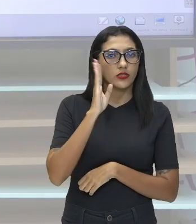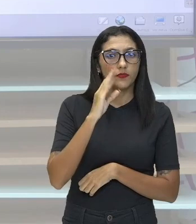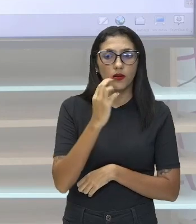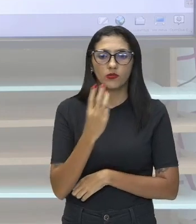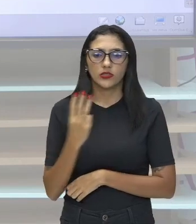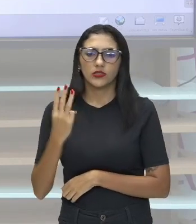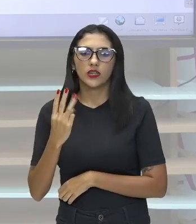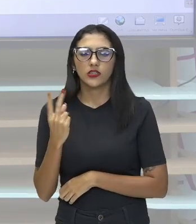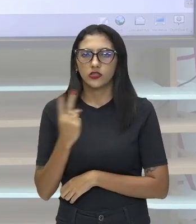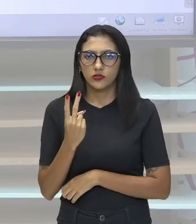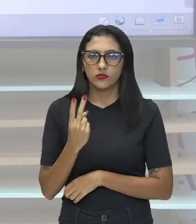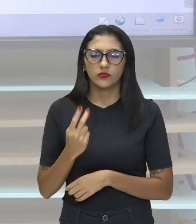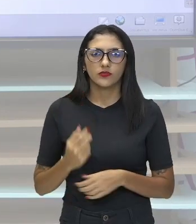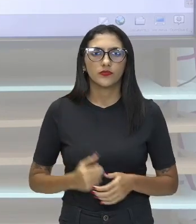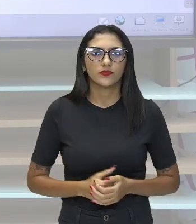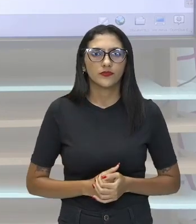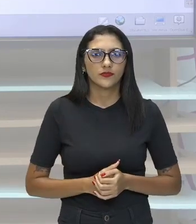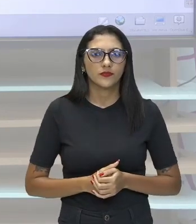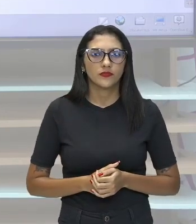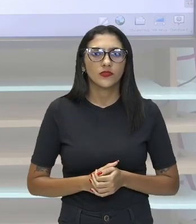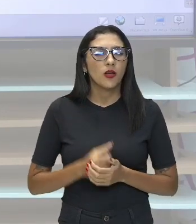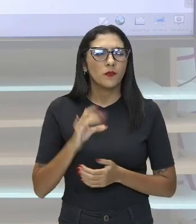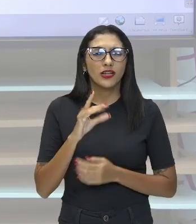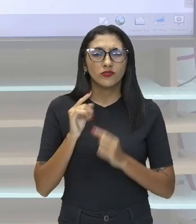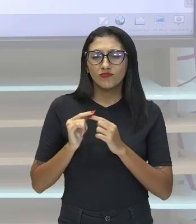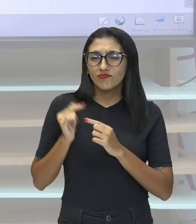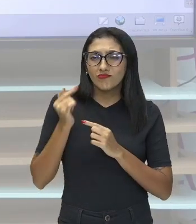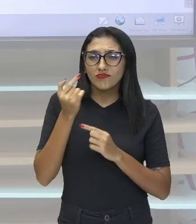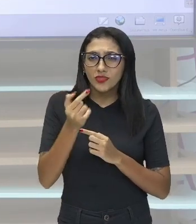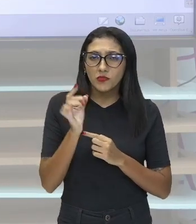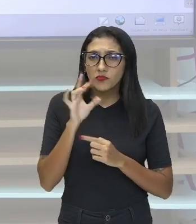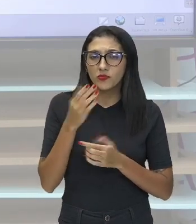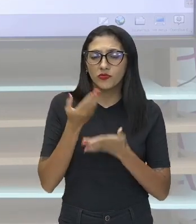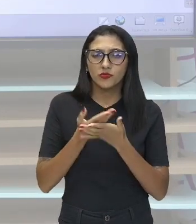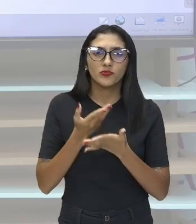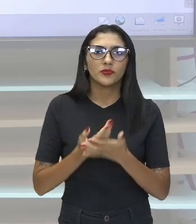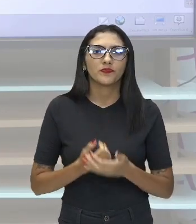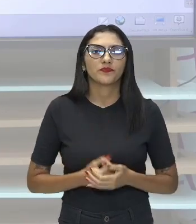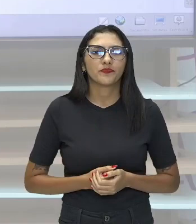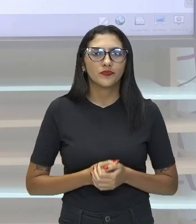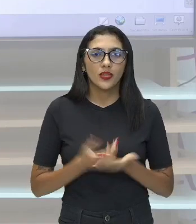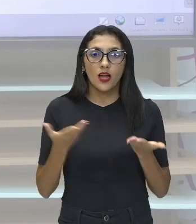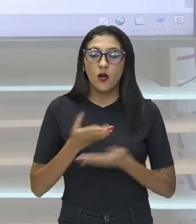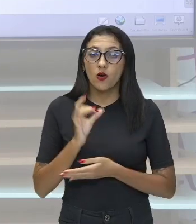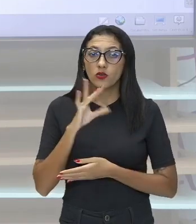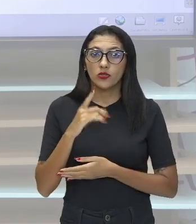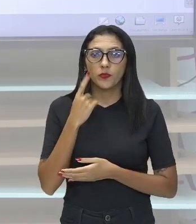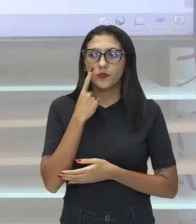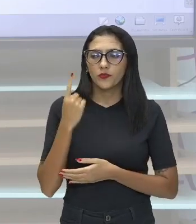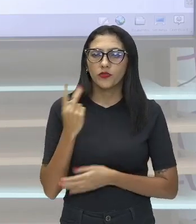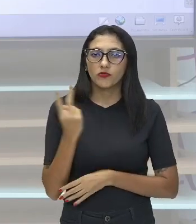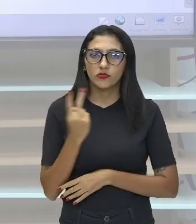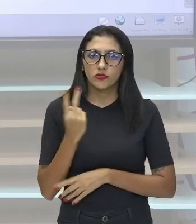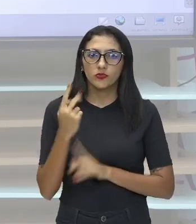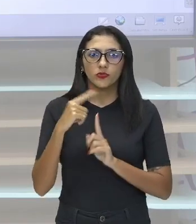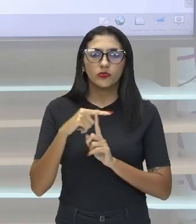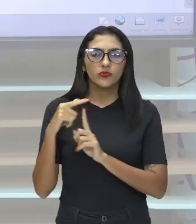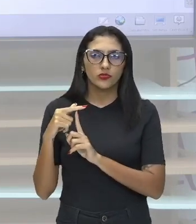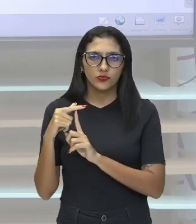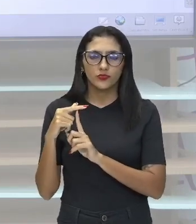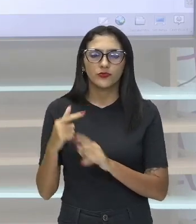secundárias, tá? Mas a gente vai ver isso um pouco mais à frente. Então, por hora, nós teremos apenas duas diagonais, a diagonal principal e a